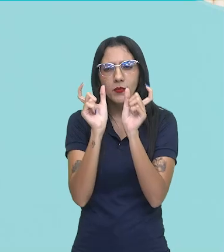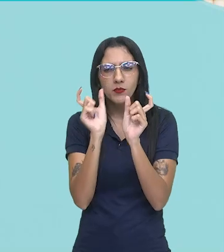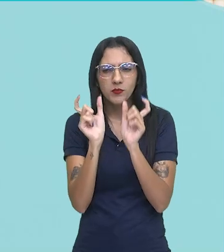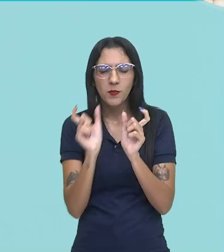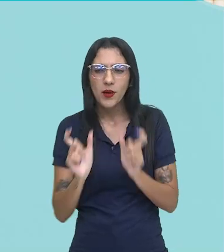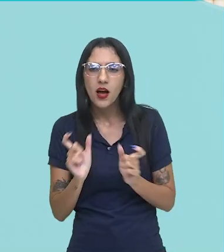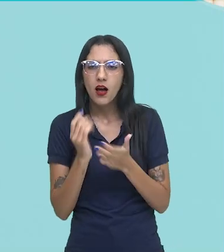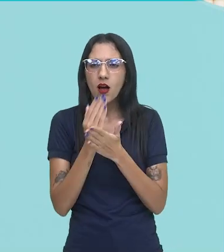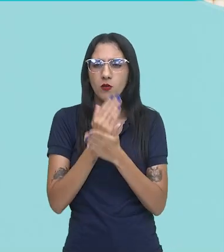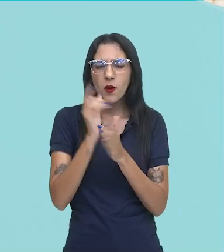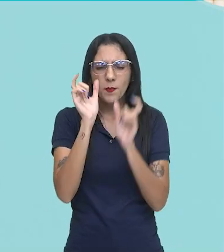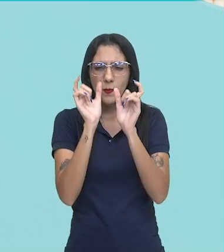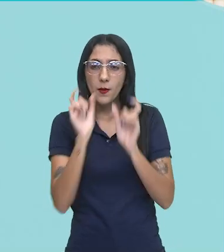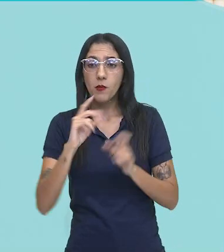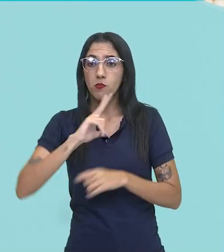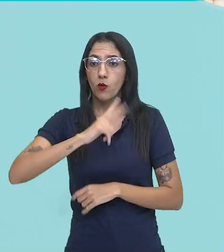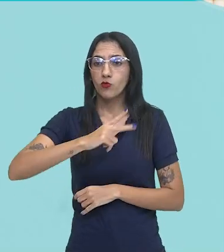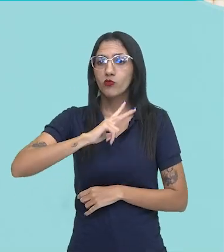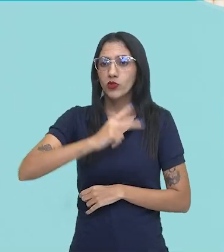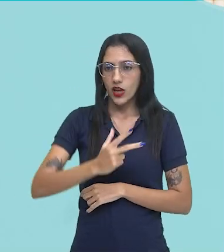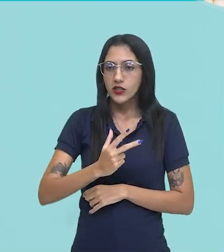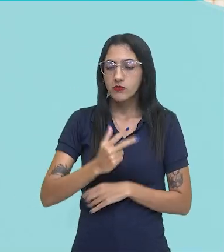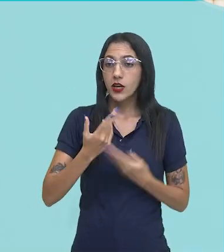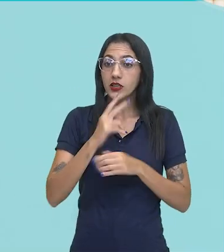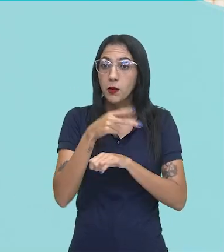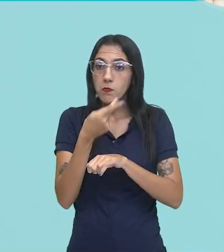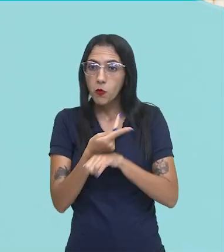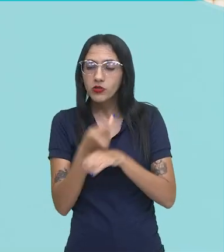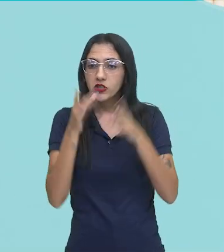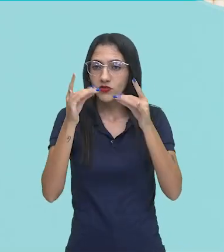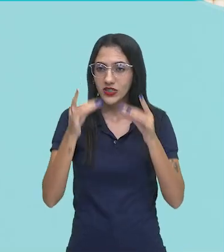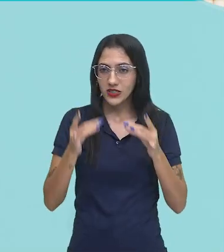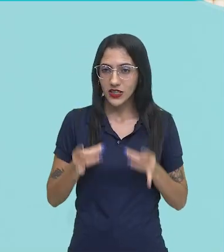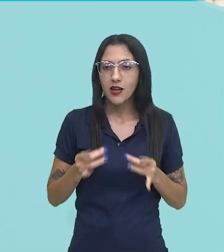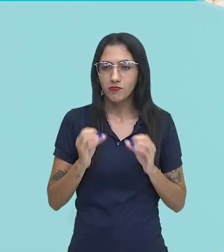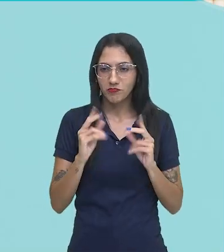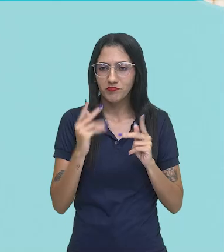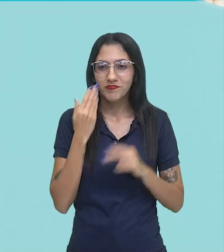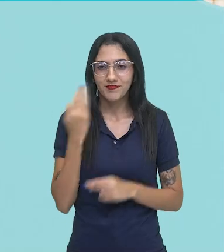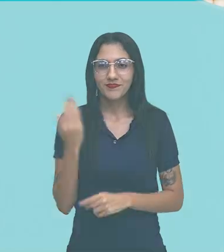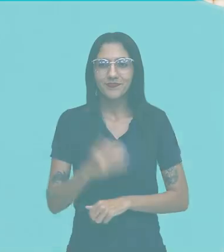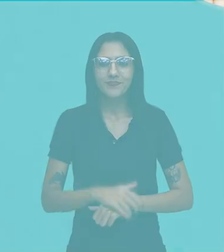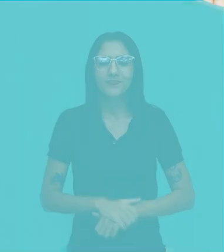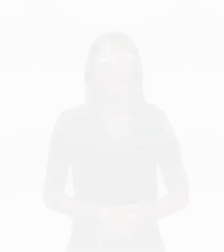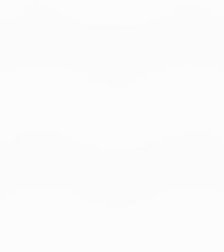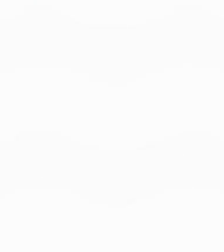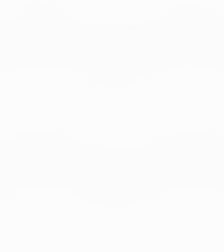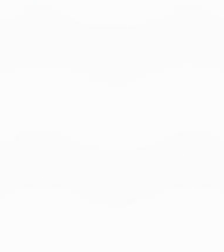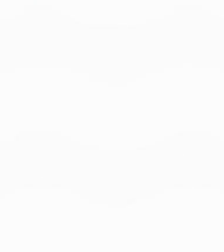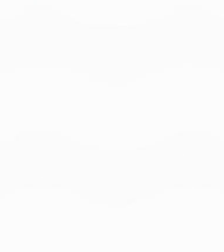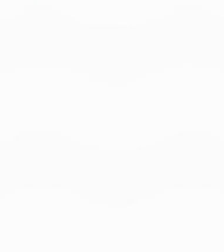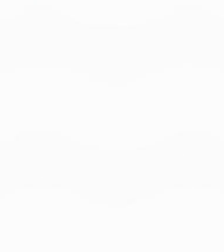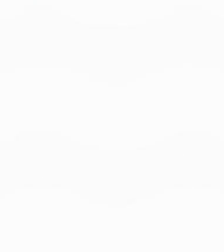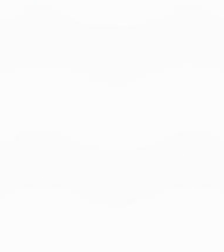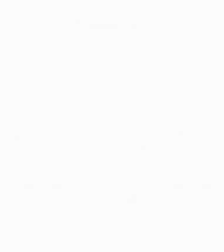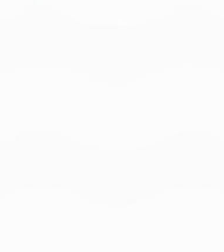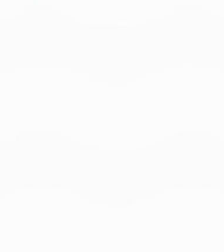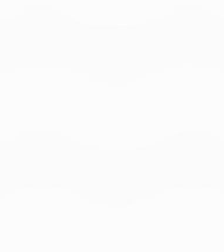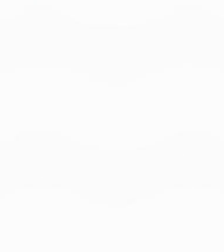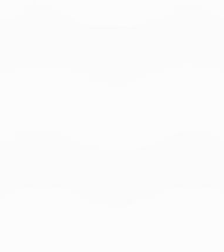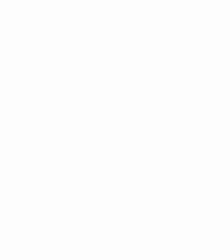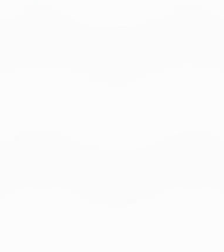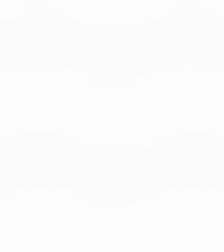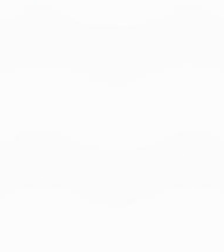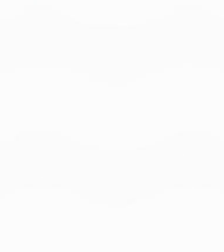algumas expressões, algumas palavras, tá bom? E vamos acompanhar aqui. O texto a seguir é